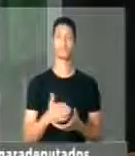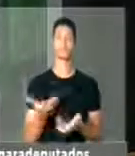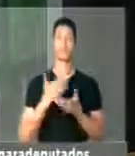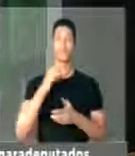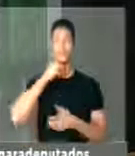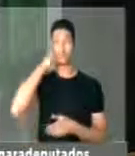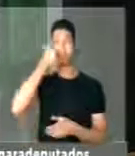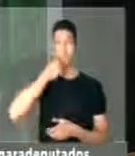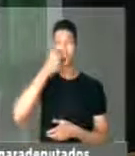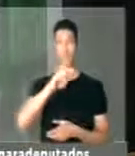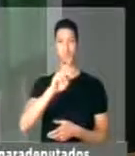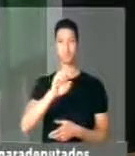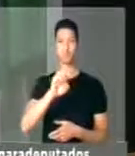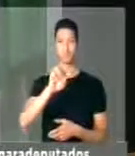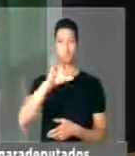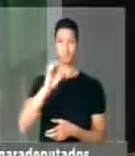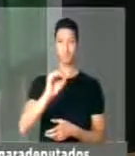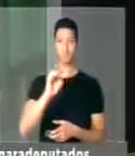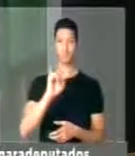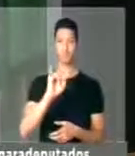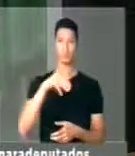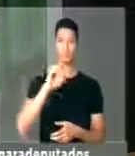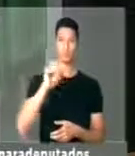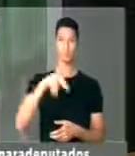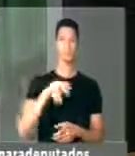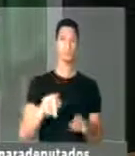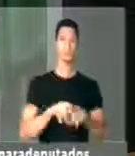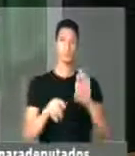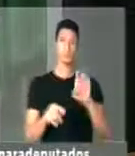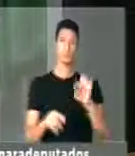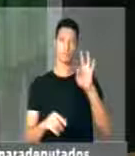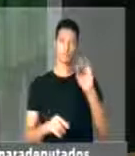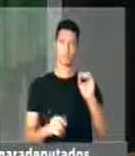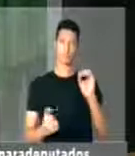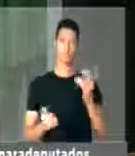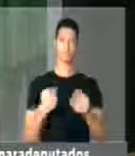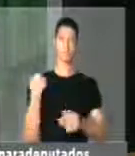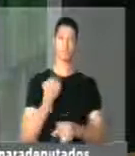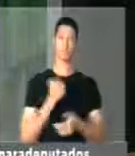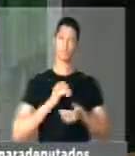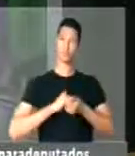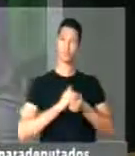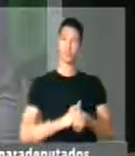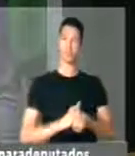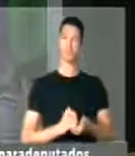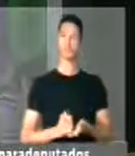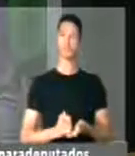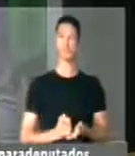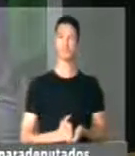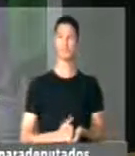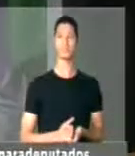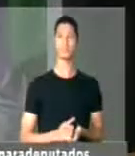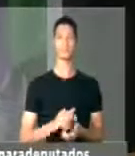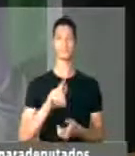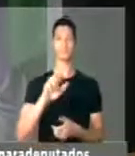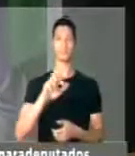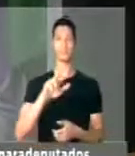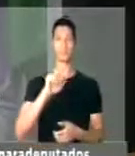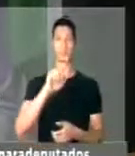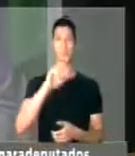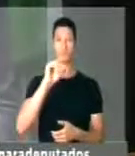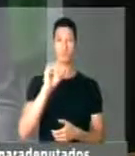queridíssimo senador Pedro Simon, Beto Albuquerque, nosso companheiro, Geraldo